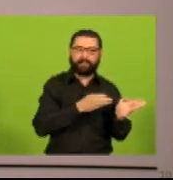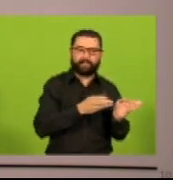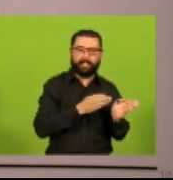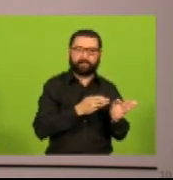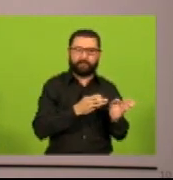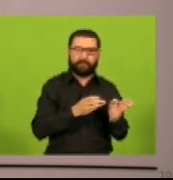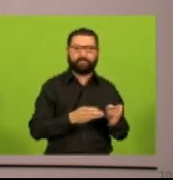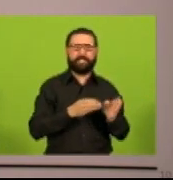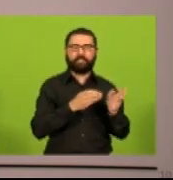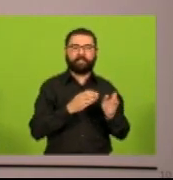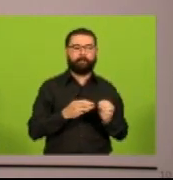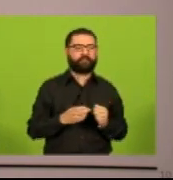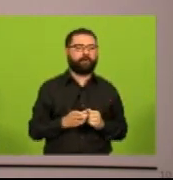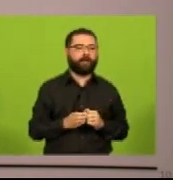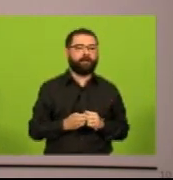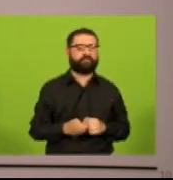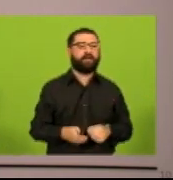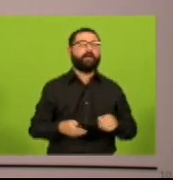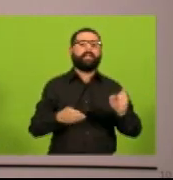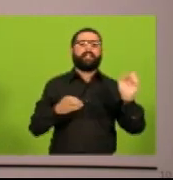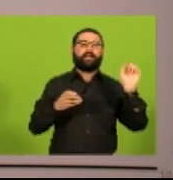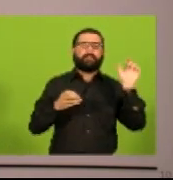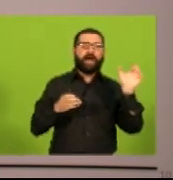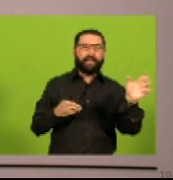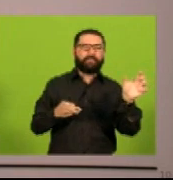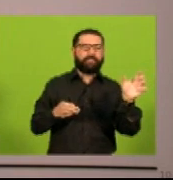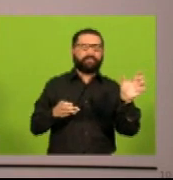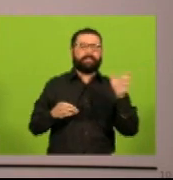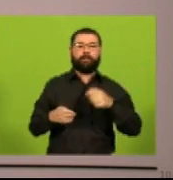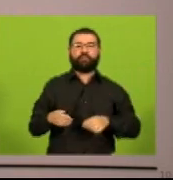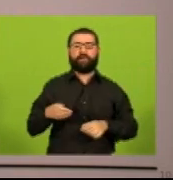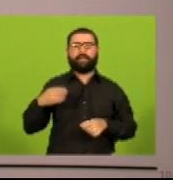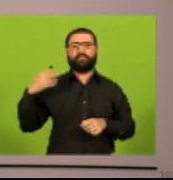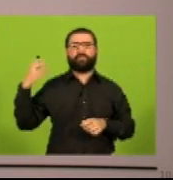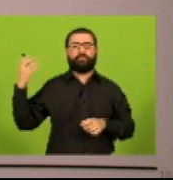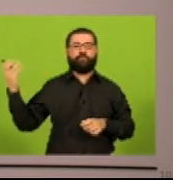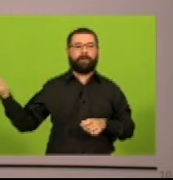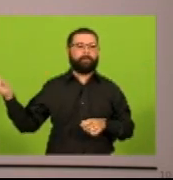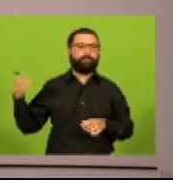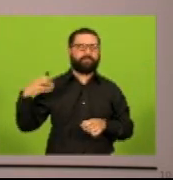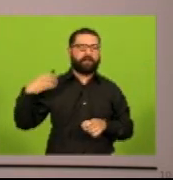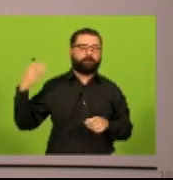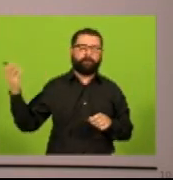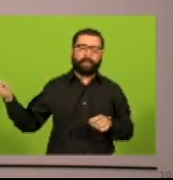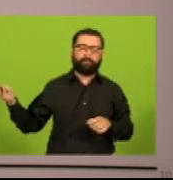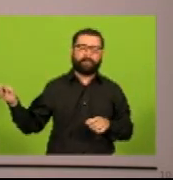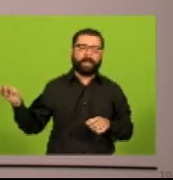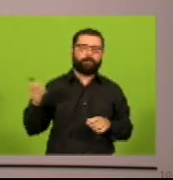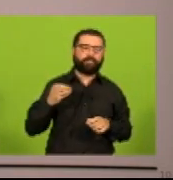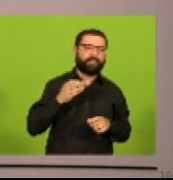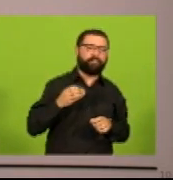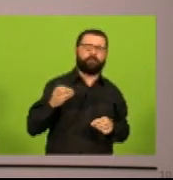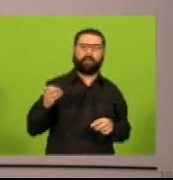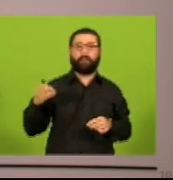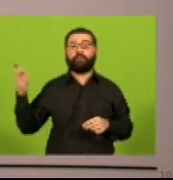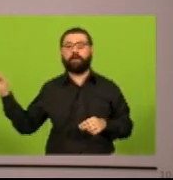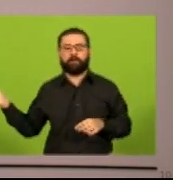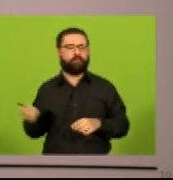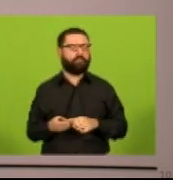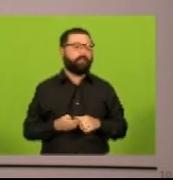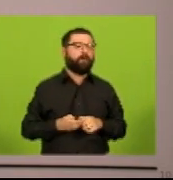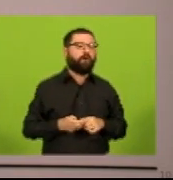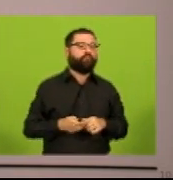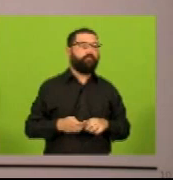área de 160 metros quadrados, na área de 160 metros quadrados, foi aplicado